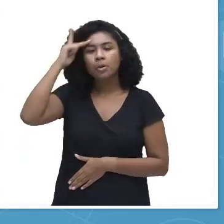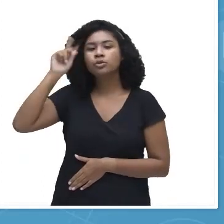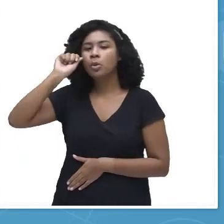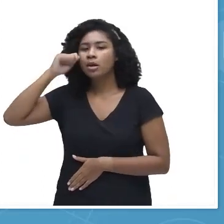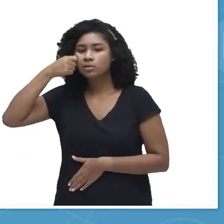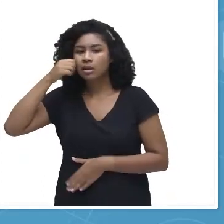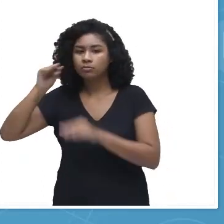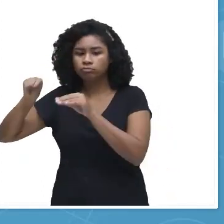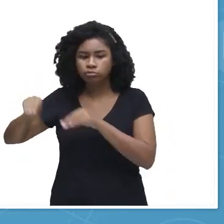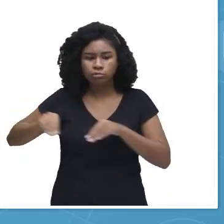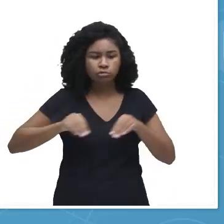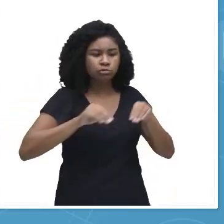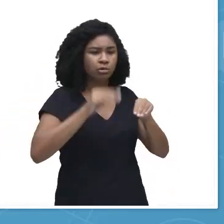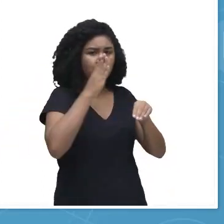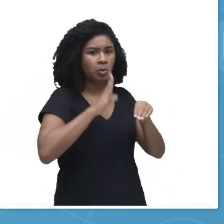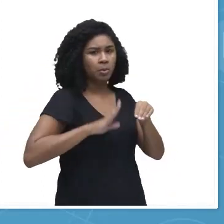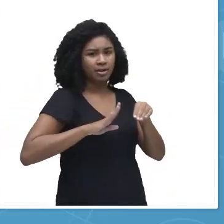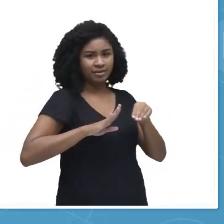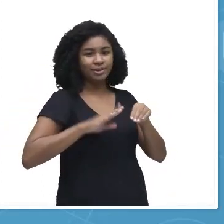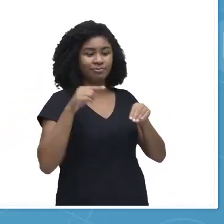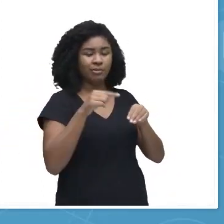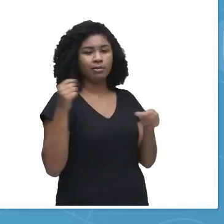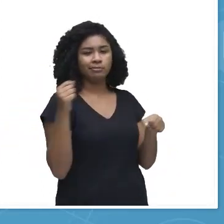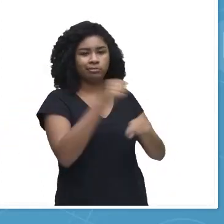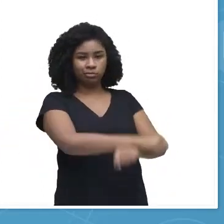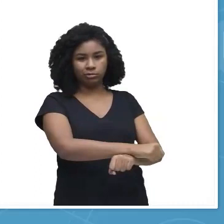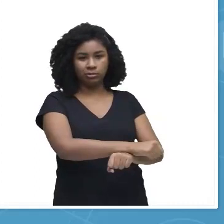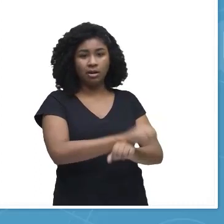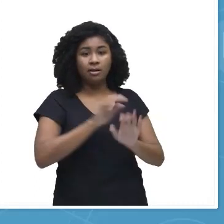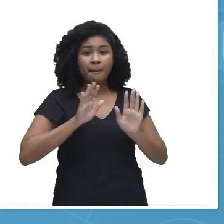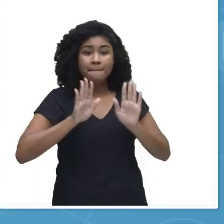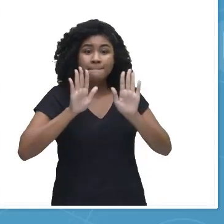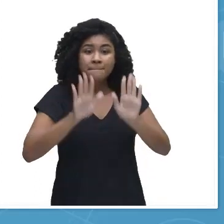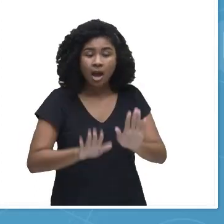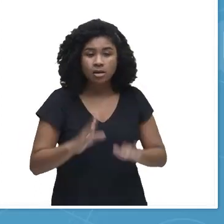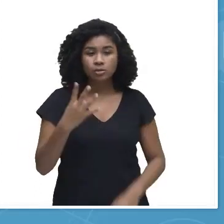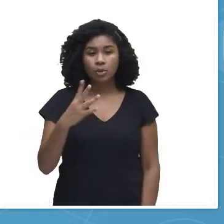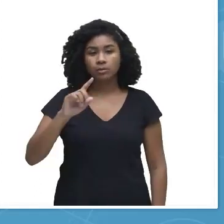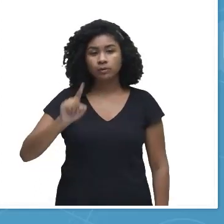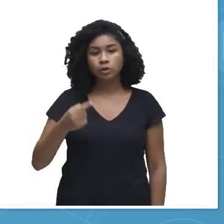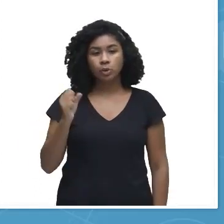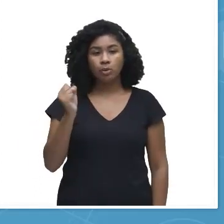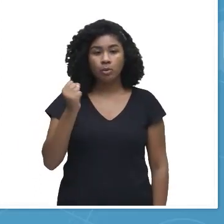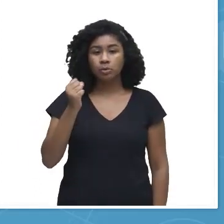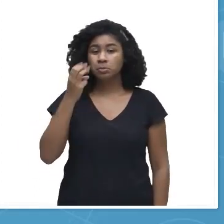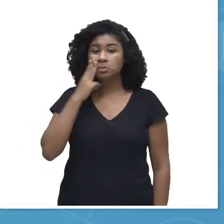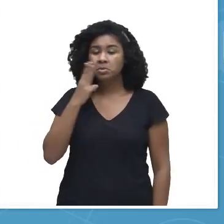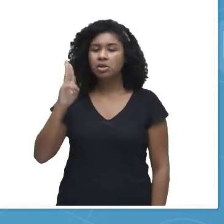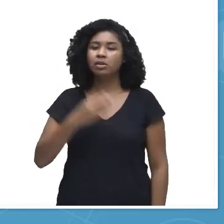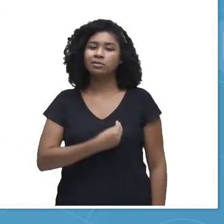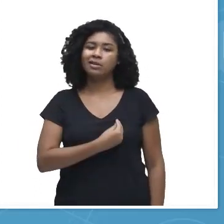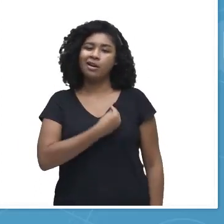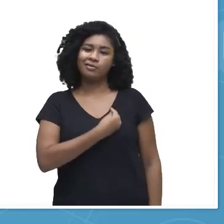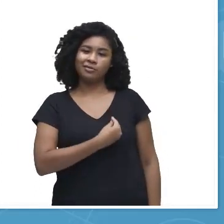no Brasil. Desse quantitativo, apenas 4,8 milhões chegaram vivos a